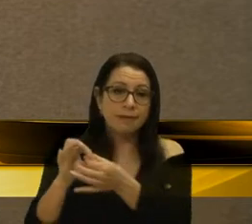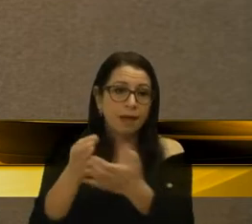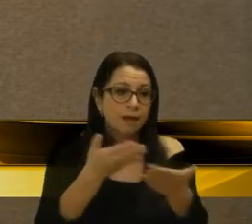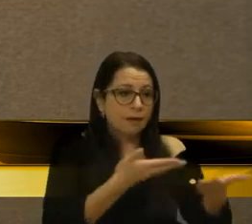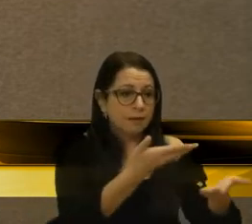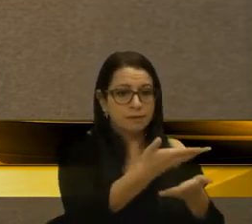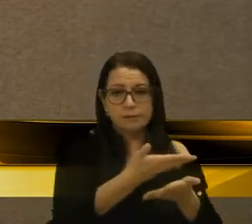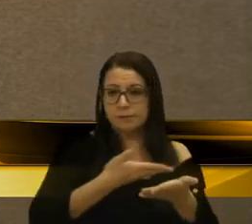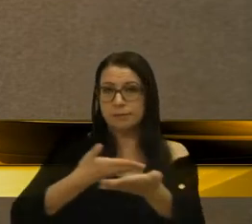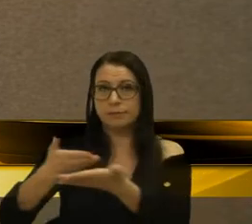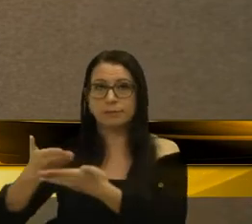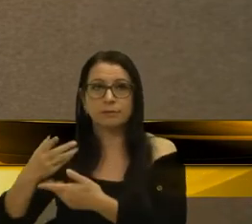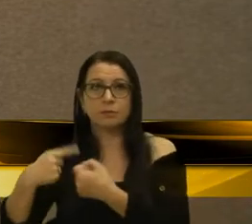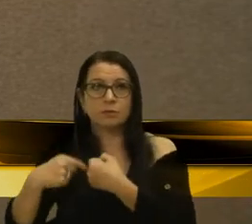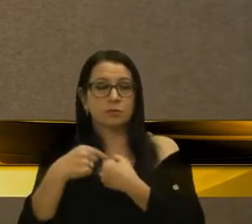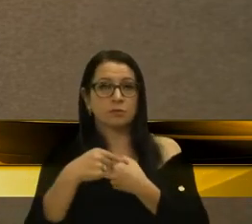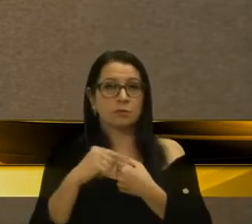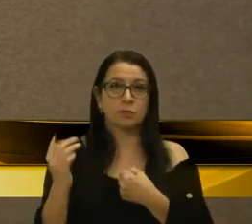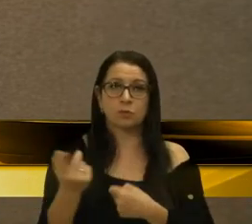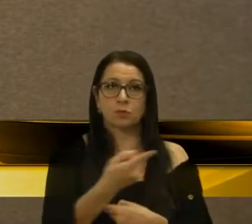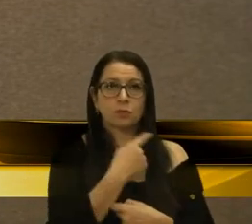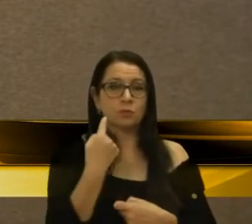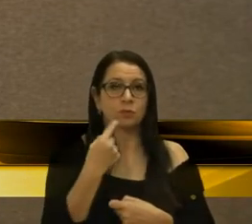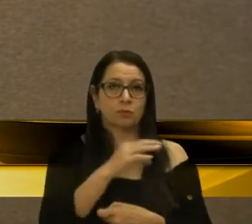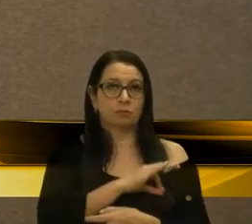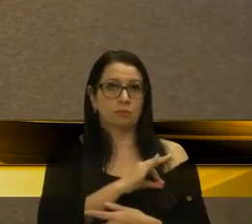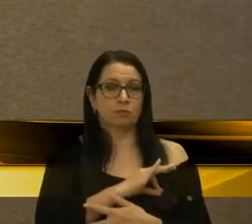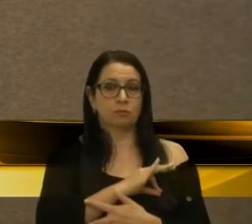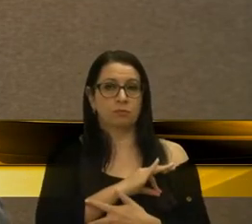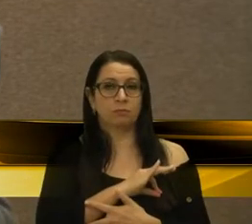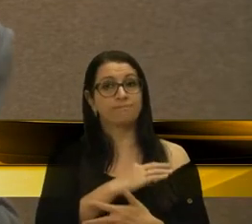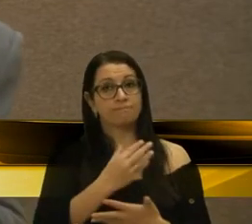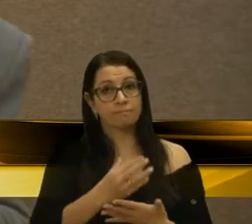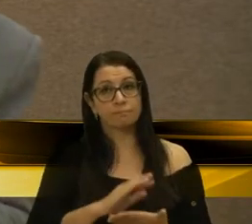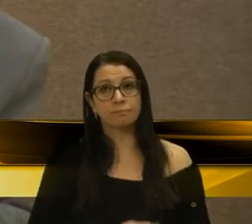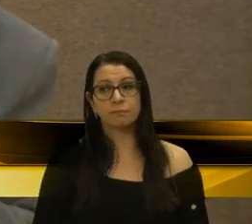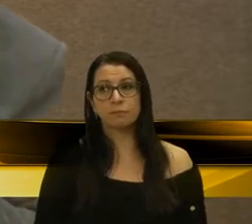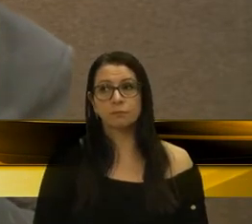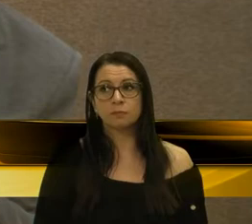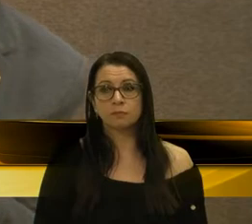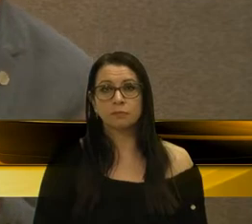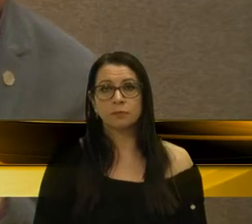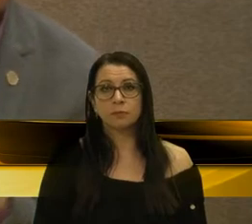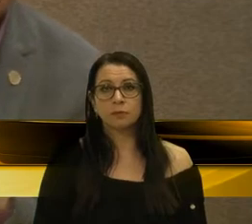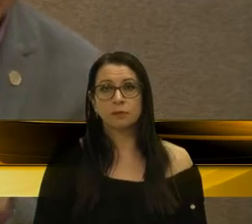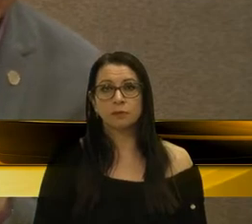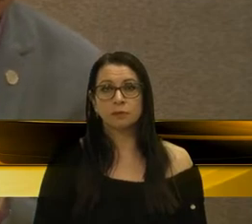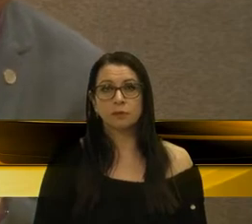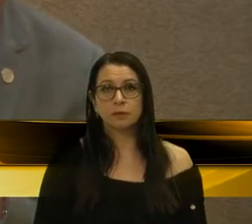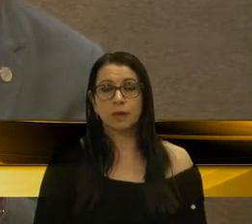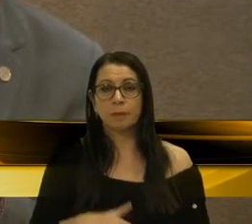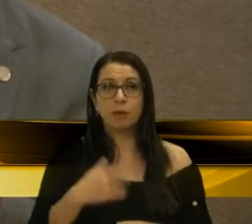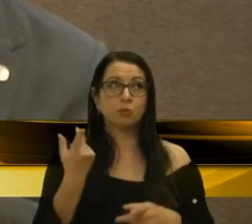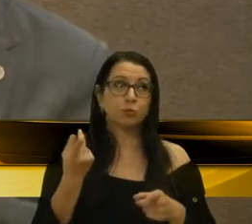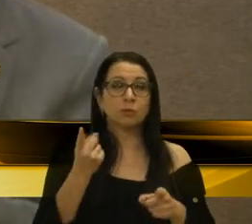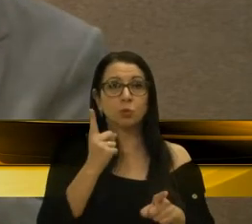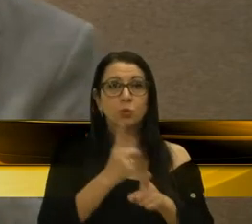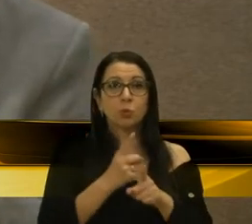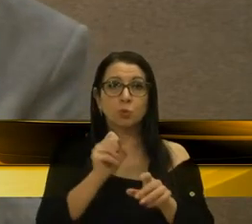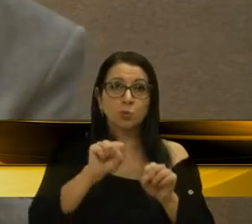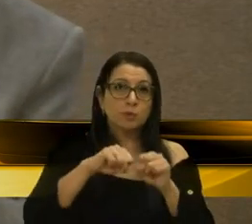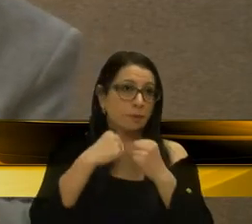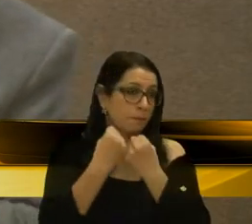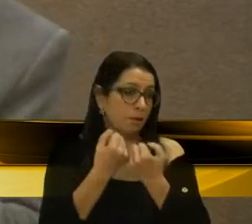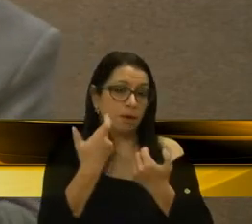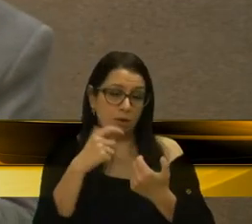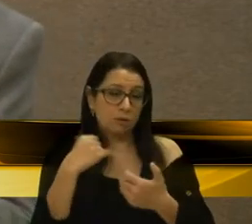todas as organizações policiais. Então, mais do que ir a um encontro, um seminário, que a gente